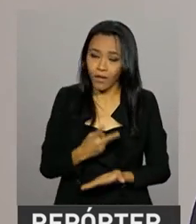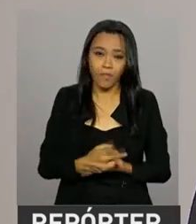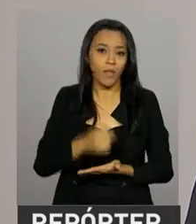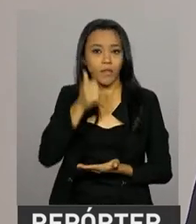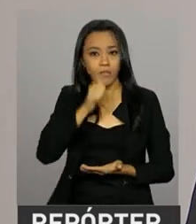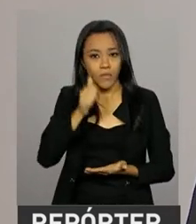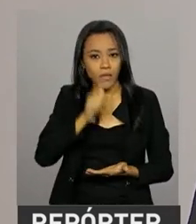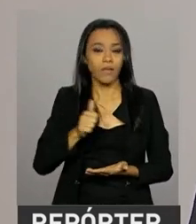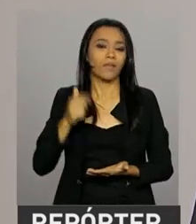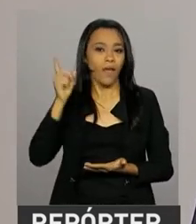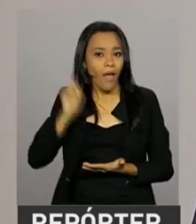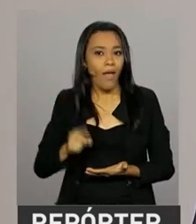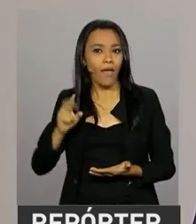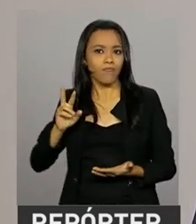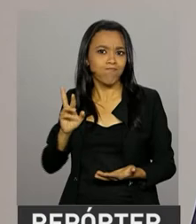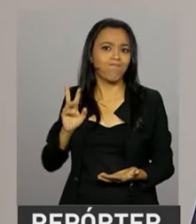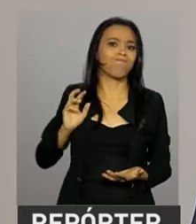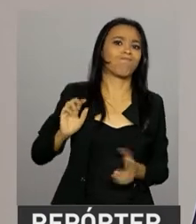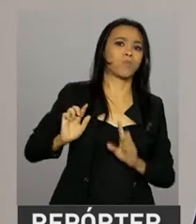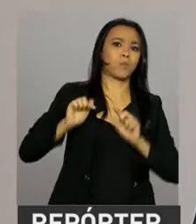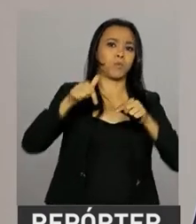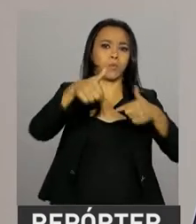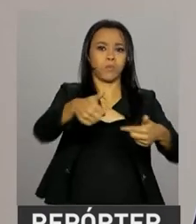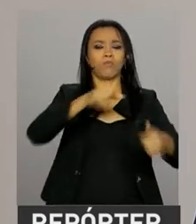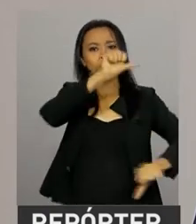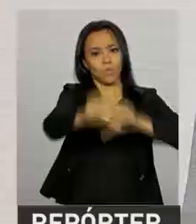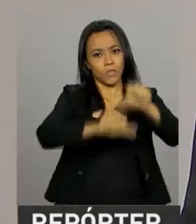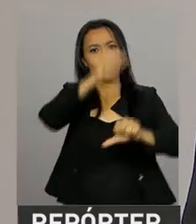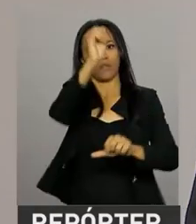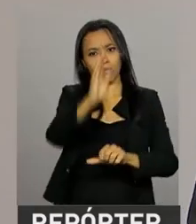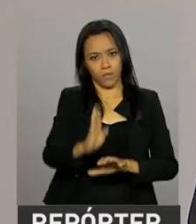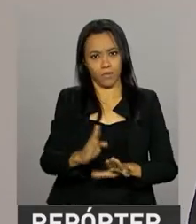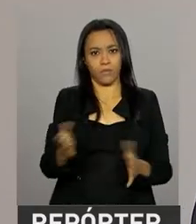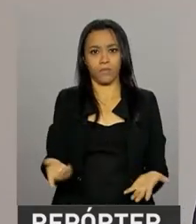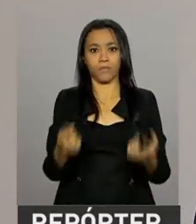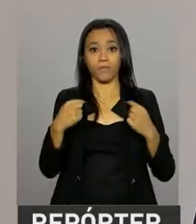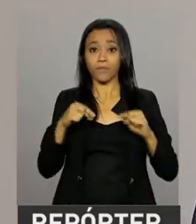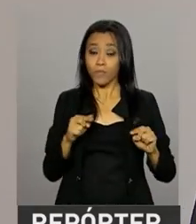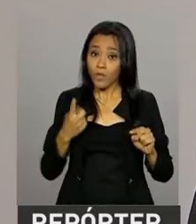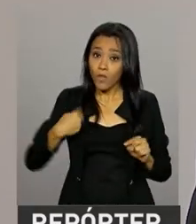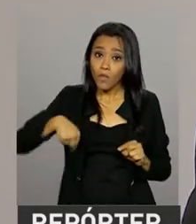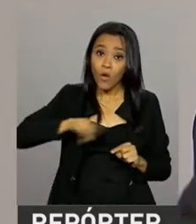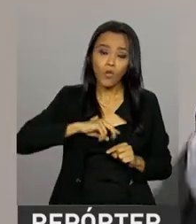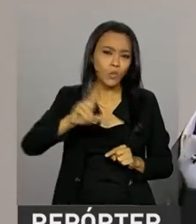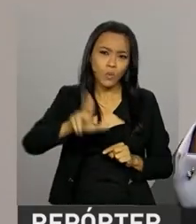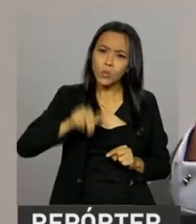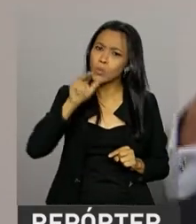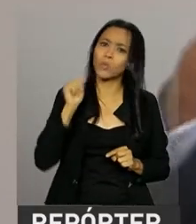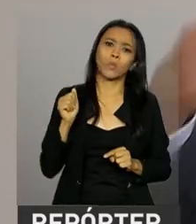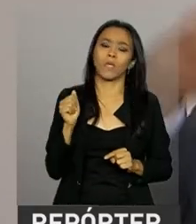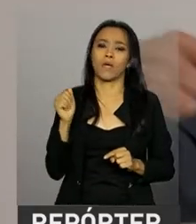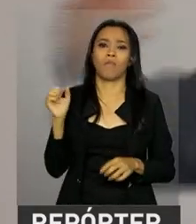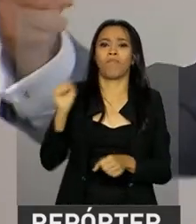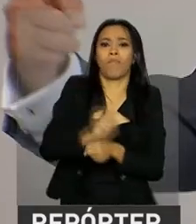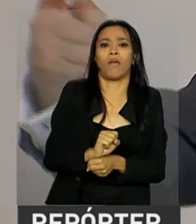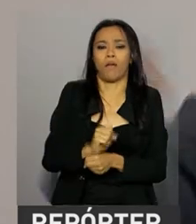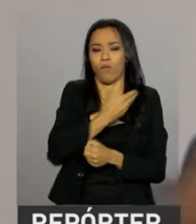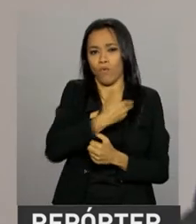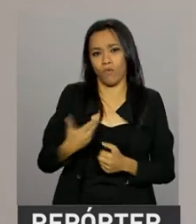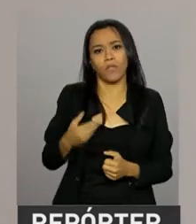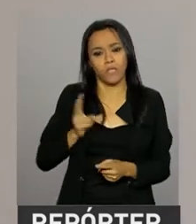de transformação de nosso país nós não podemos paralisar o governo nós temos que dar